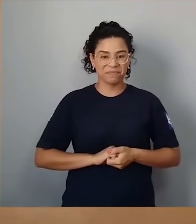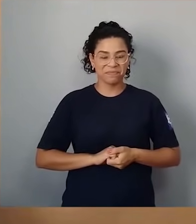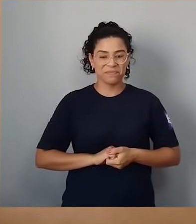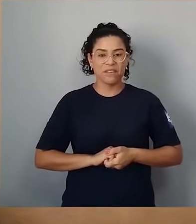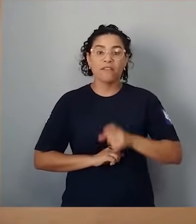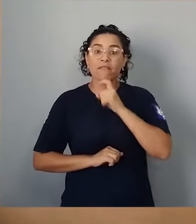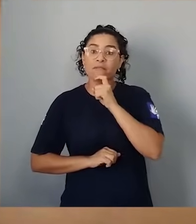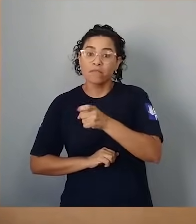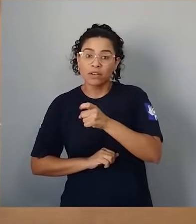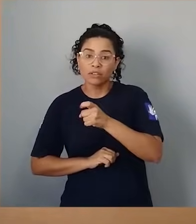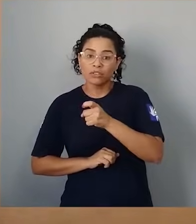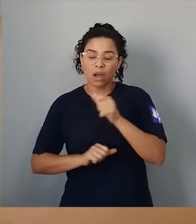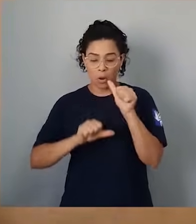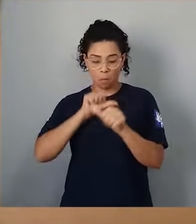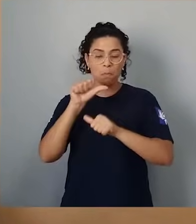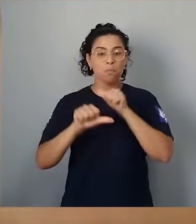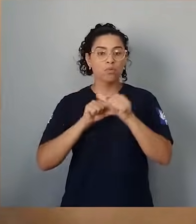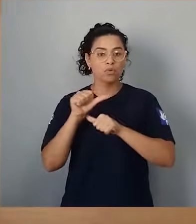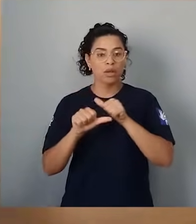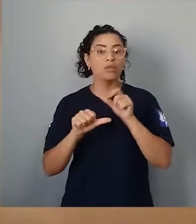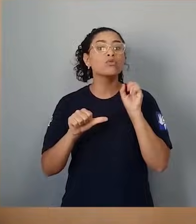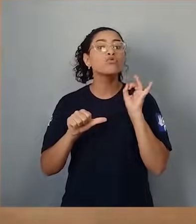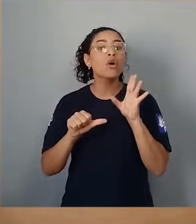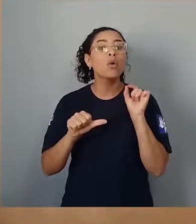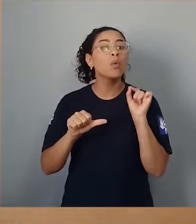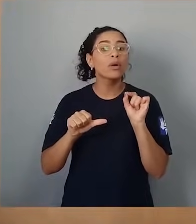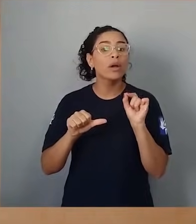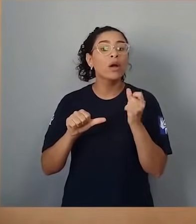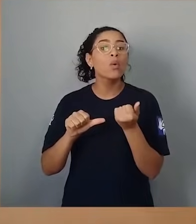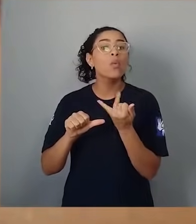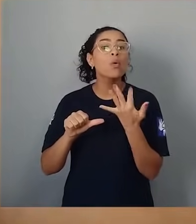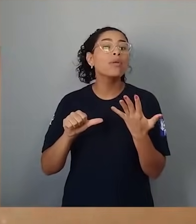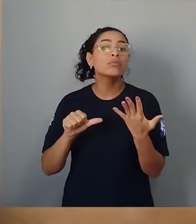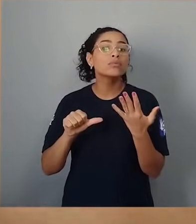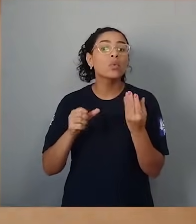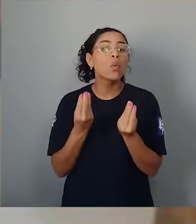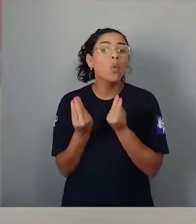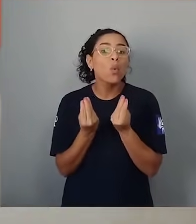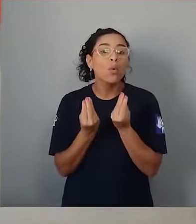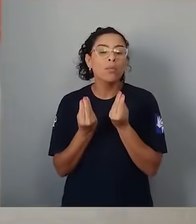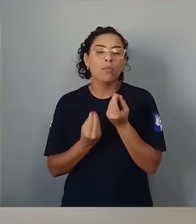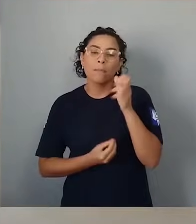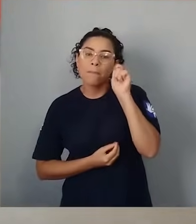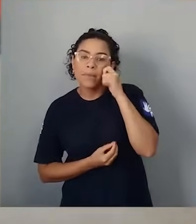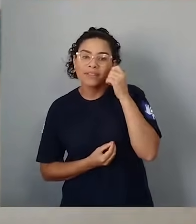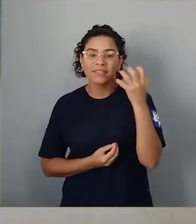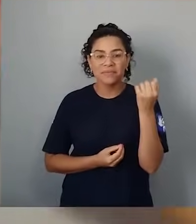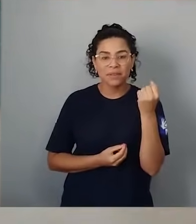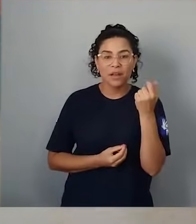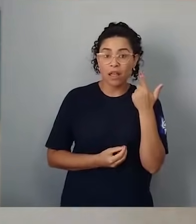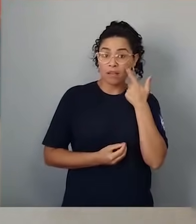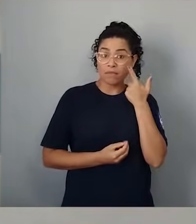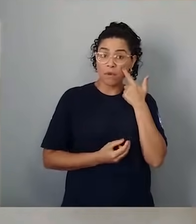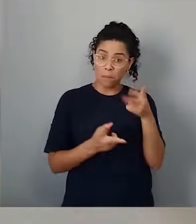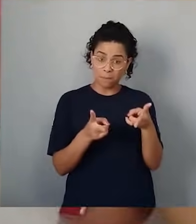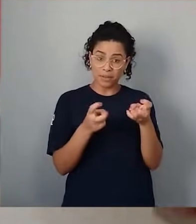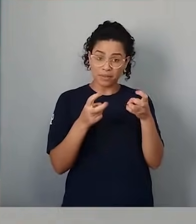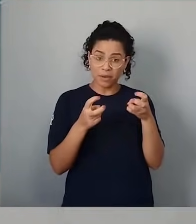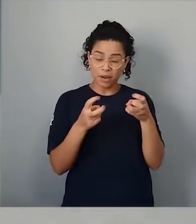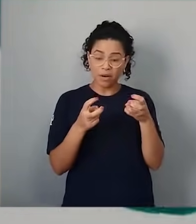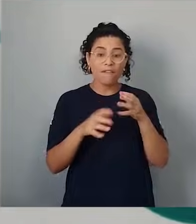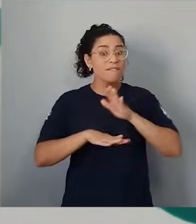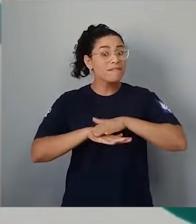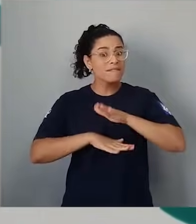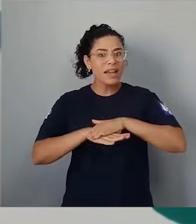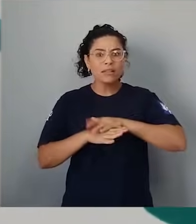a quantidade de tinta preta e branca. Vamos misturar para ver como fica? Viram só quantos tipos de verde nós